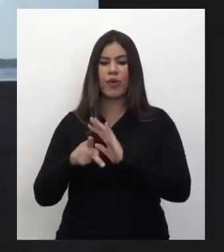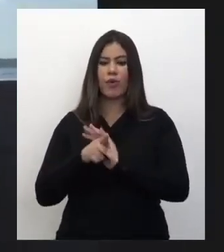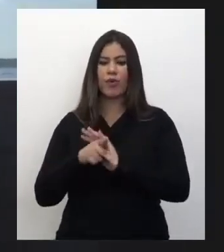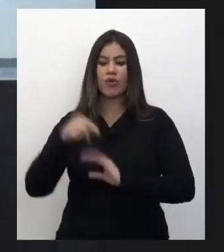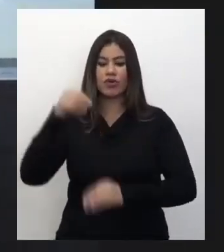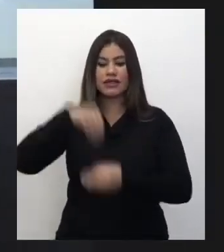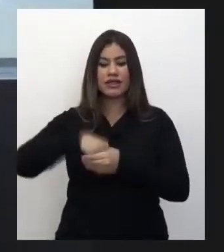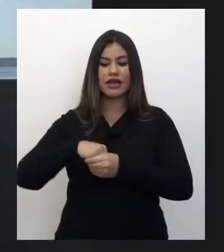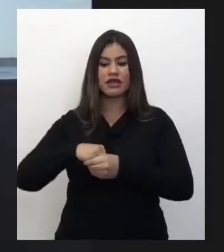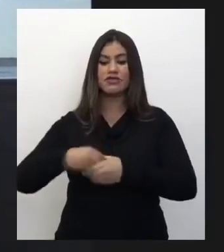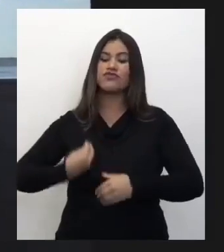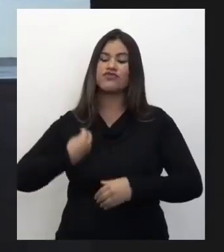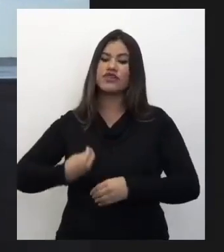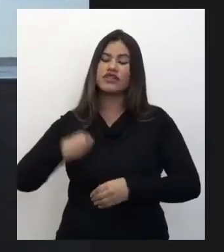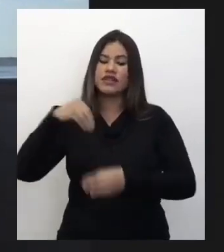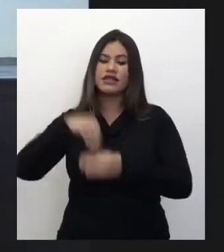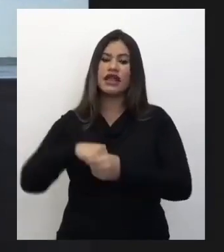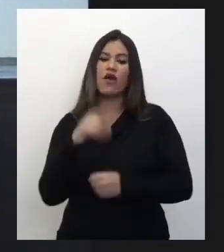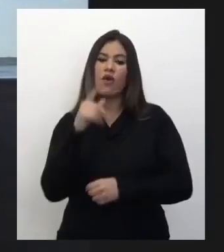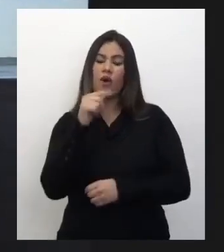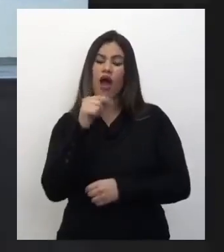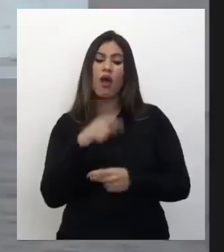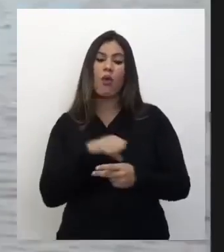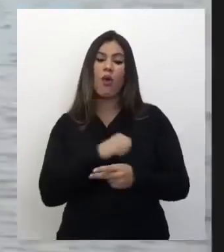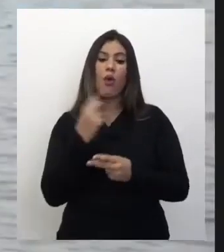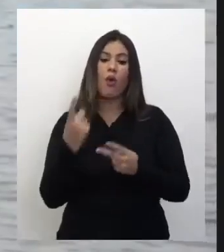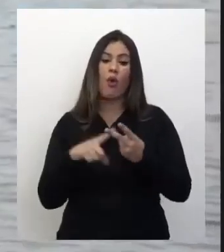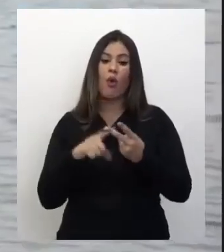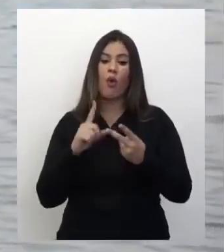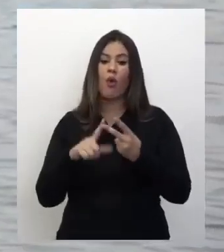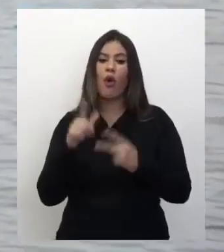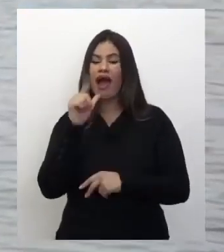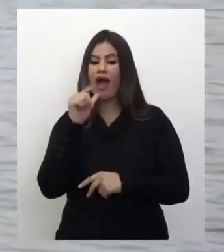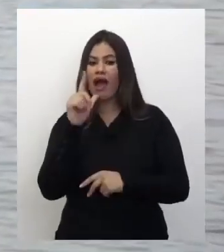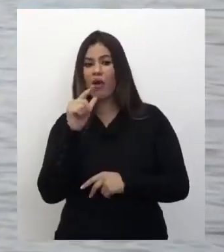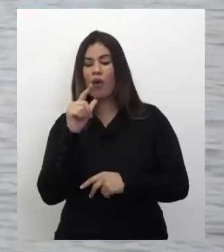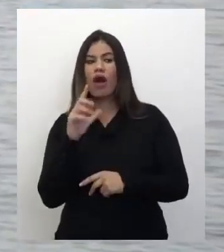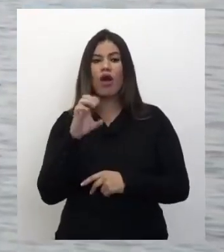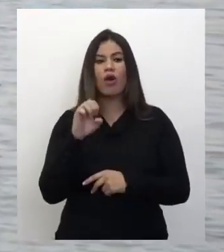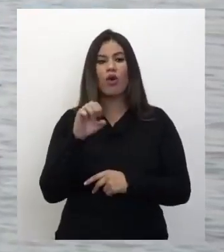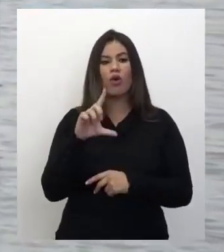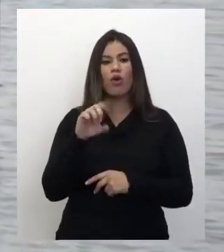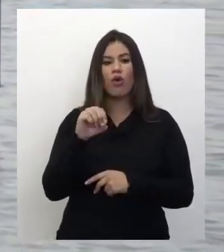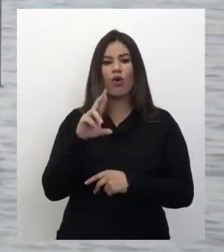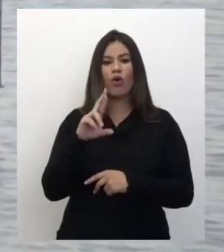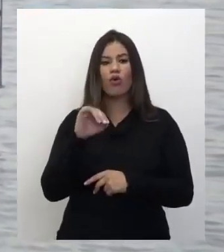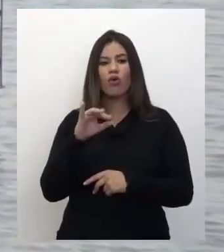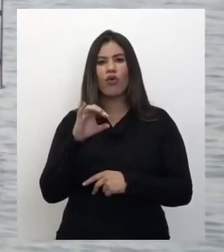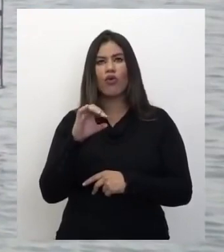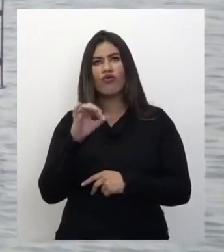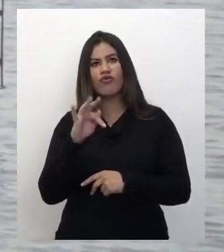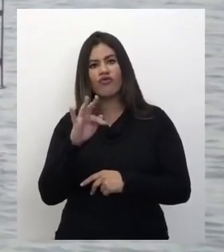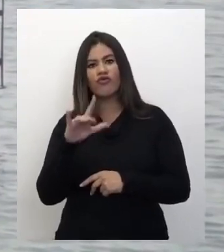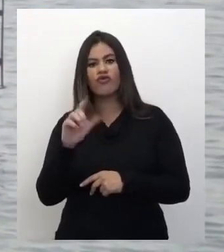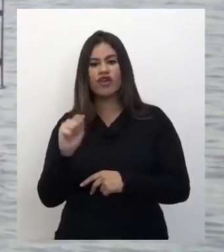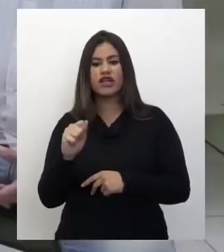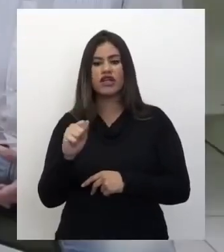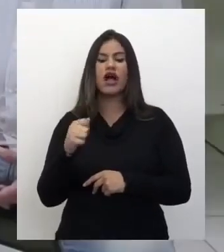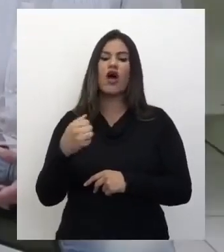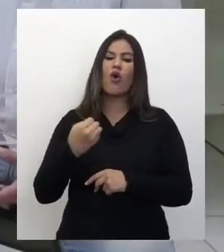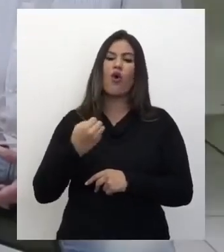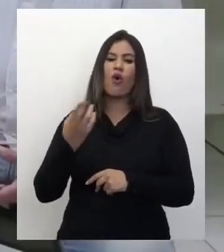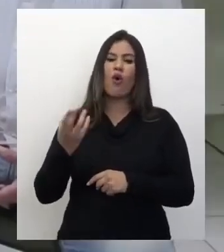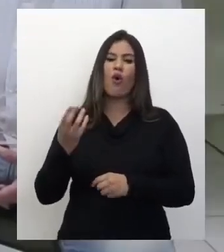digamos, definir se essa água tem clorofila ou tem mais compostos orgânicos e inorgânicos.